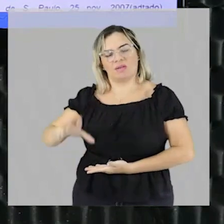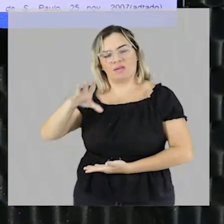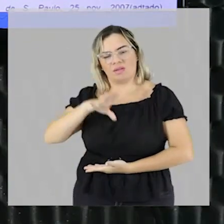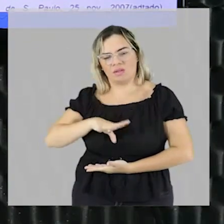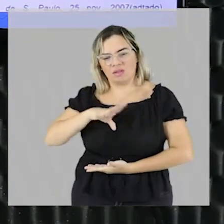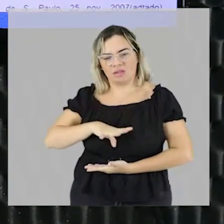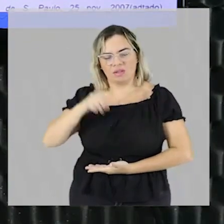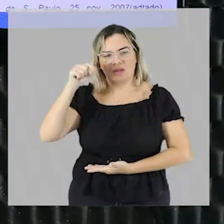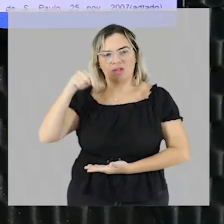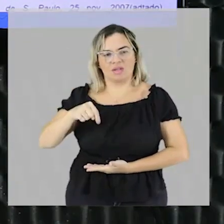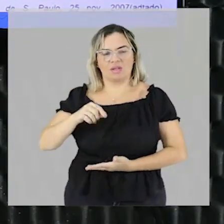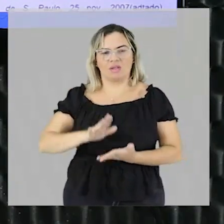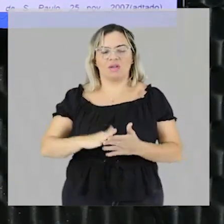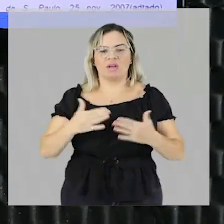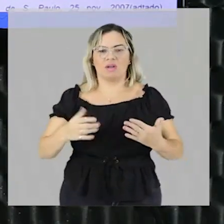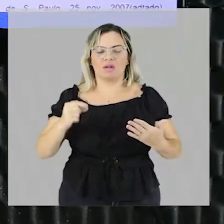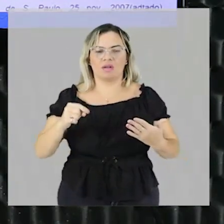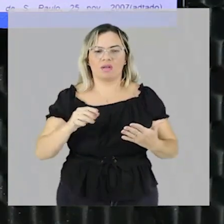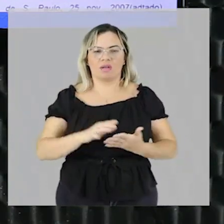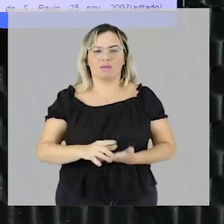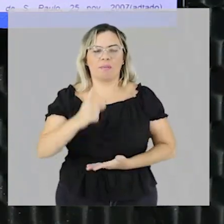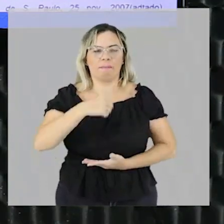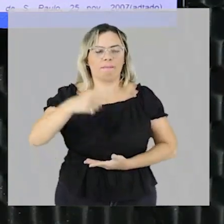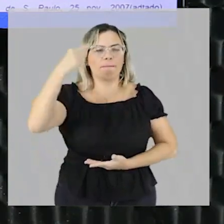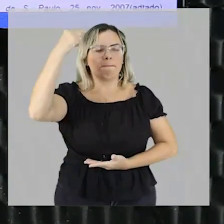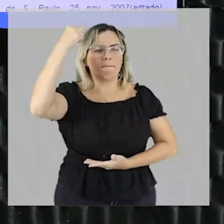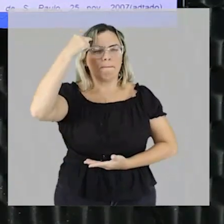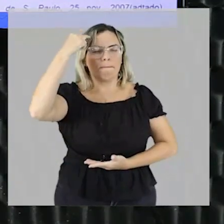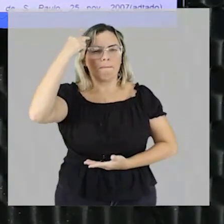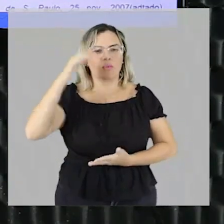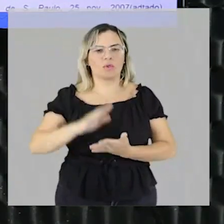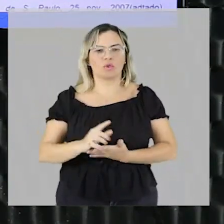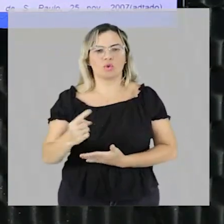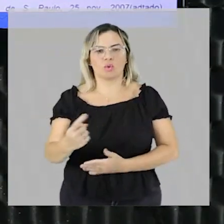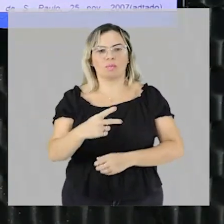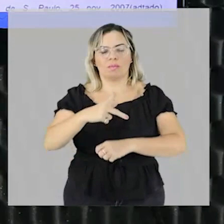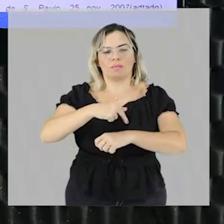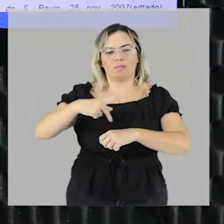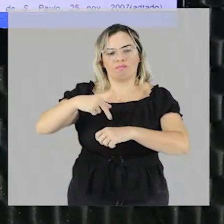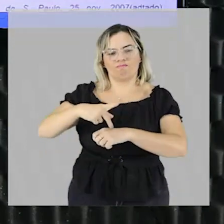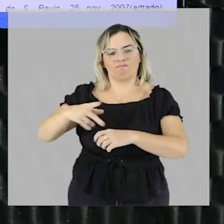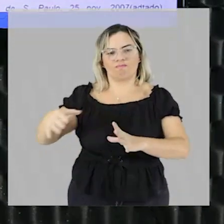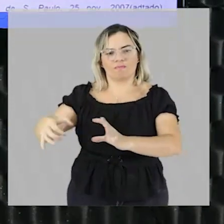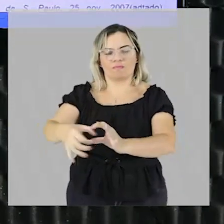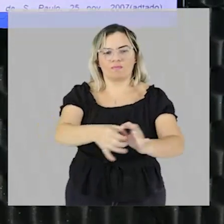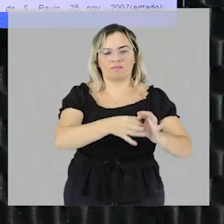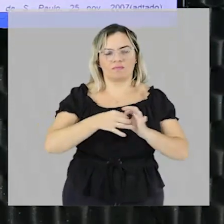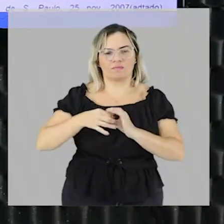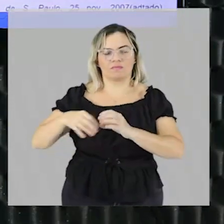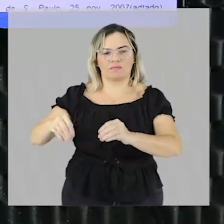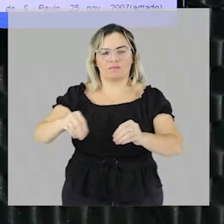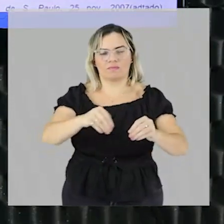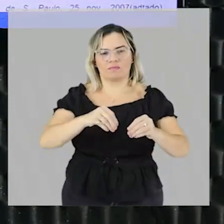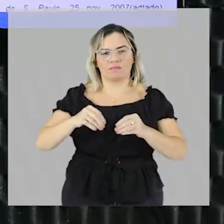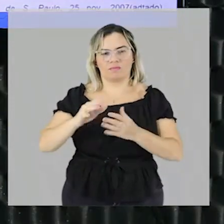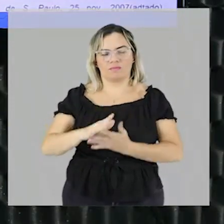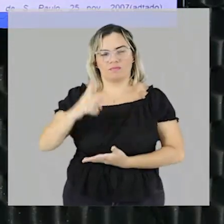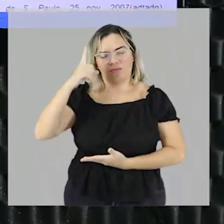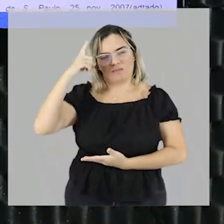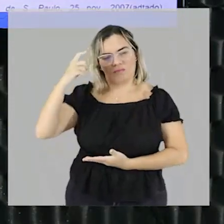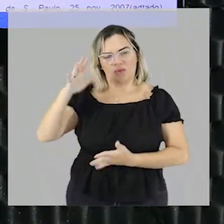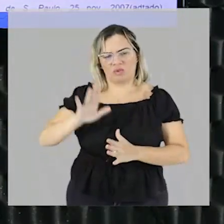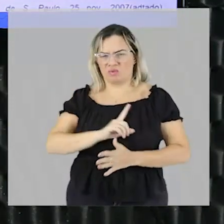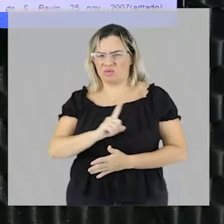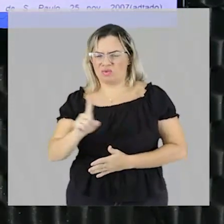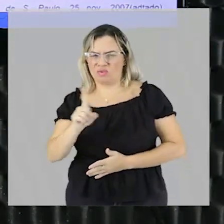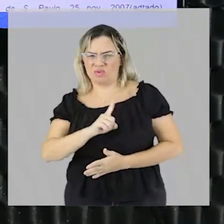que a partir dali estaria se pensando já em unidade, e não necessariamente se trabalhar a ideia de unidade atribuída à